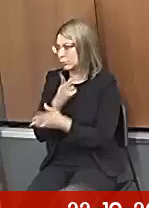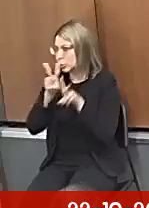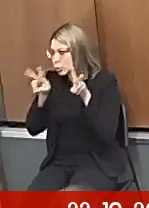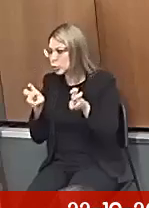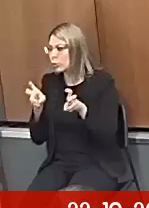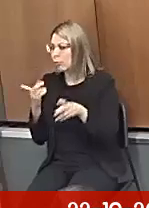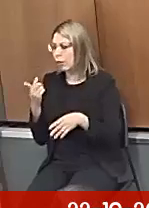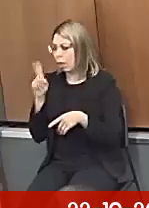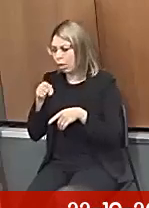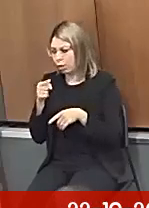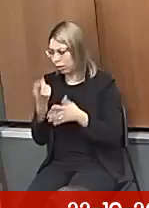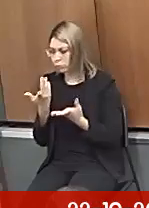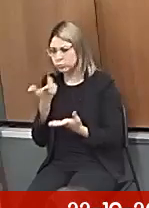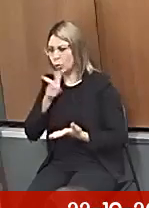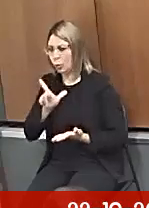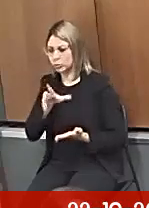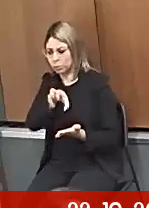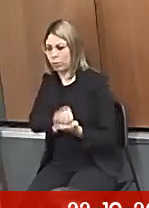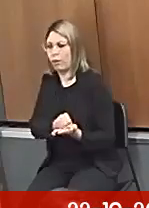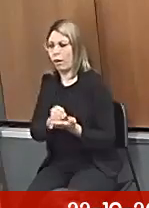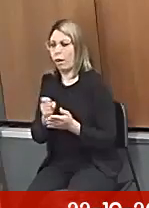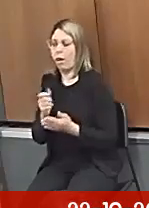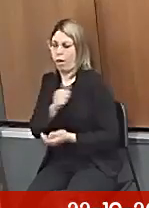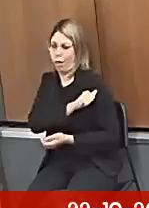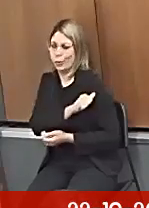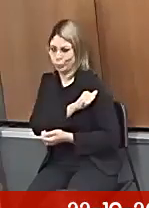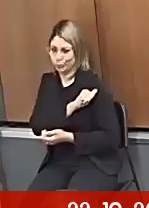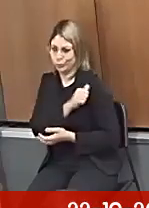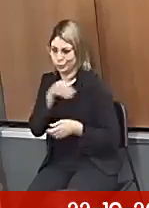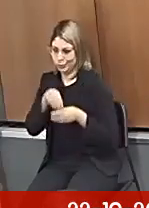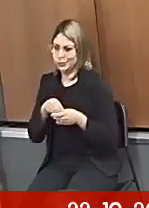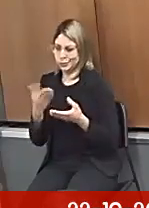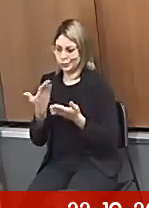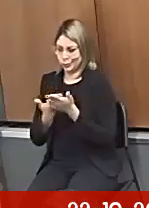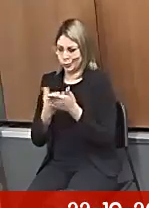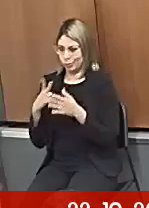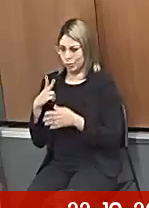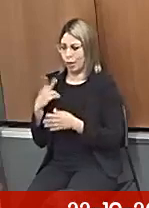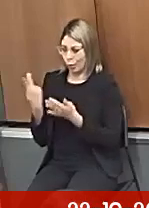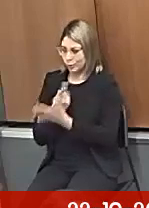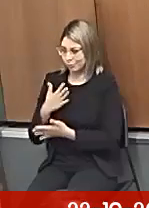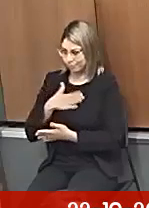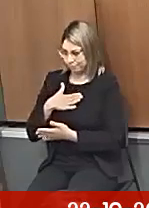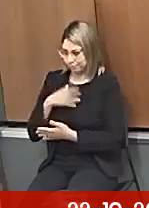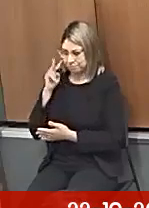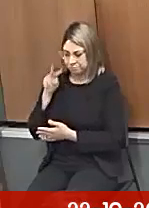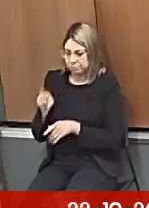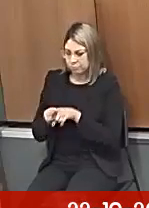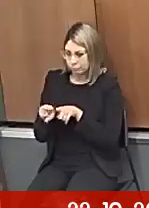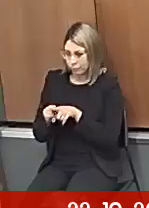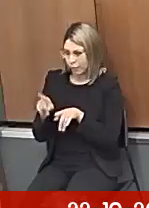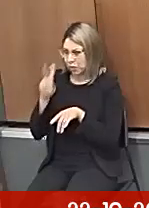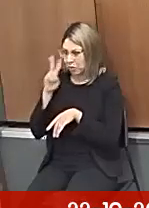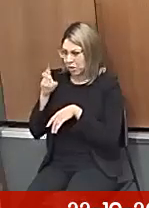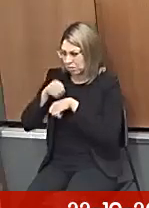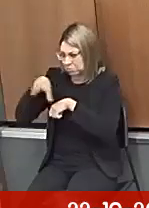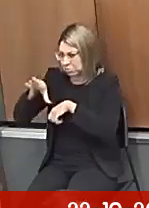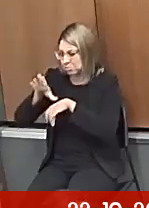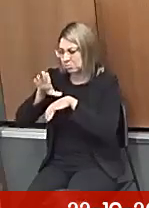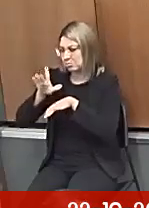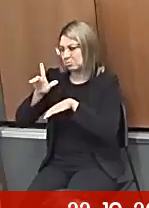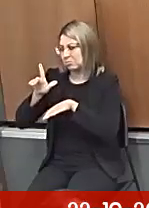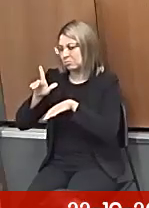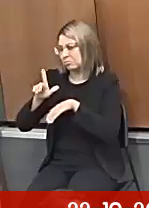de vagas nas escolas particulares. Eu mesmo tive recentemente num veículo de comunicação e naquele